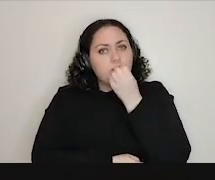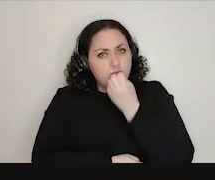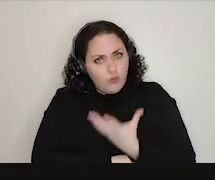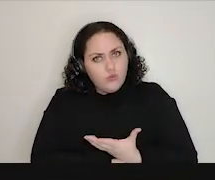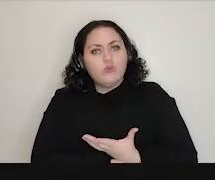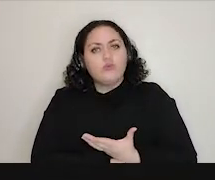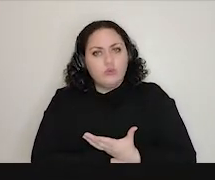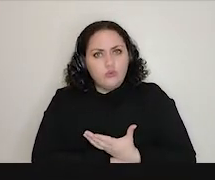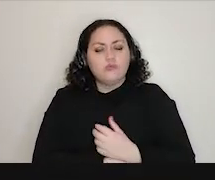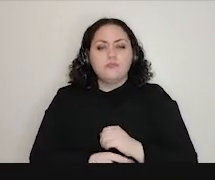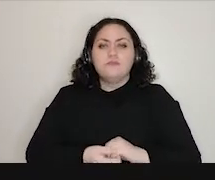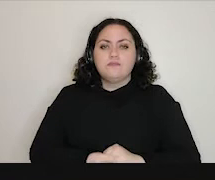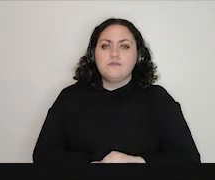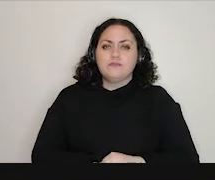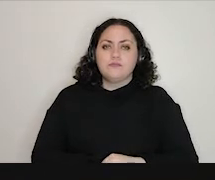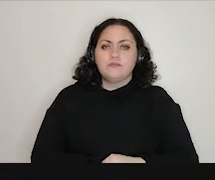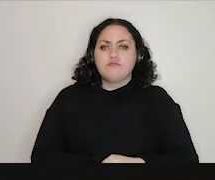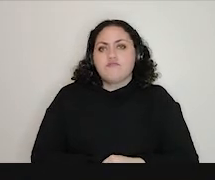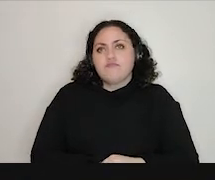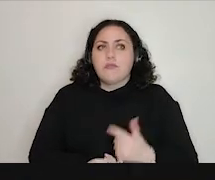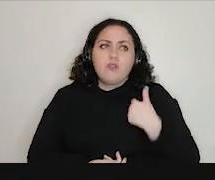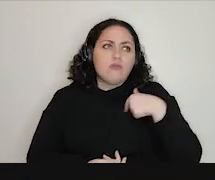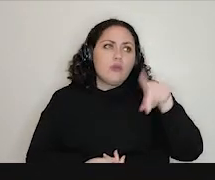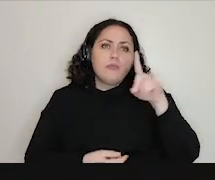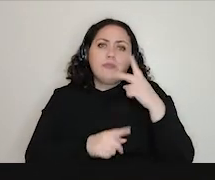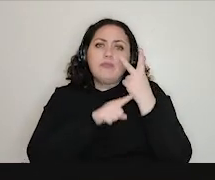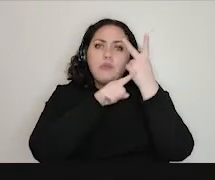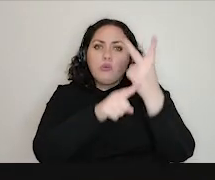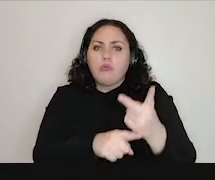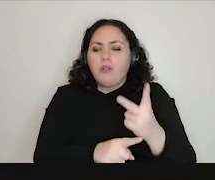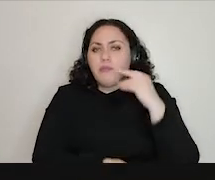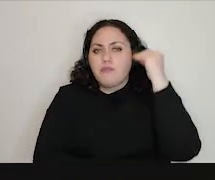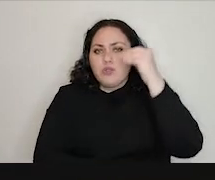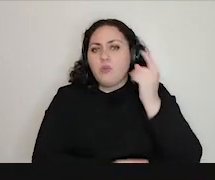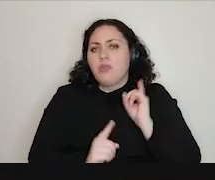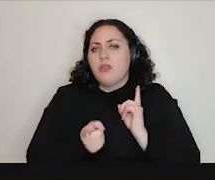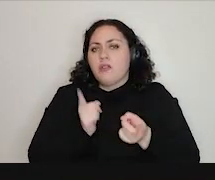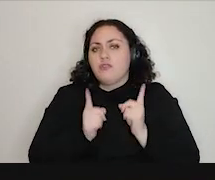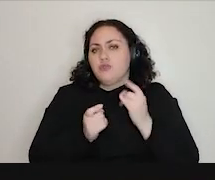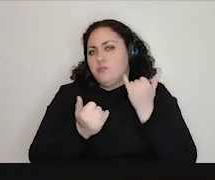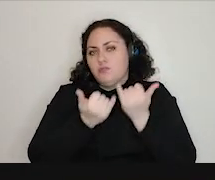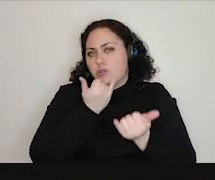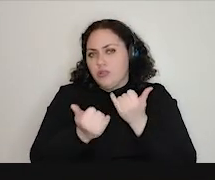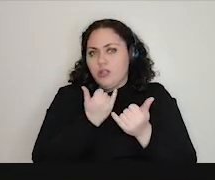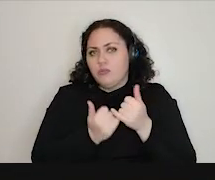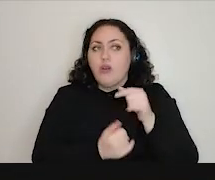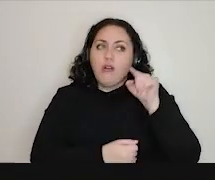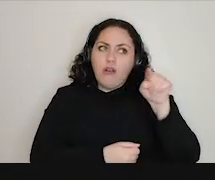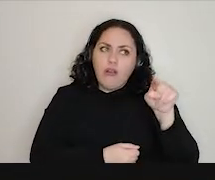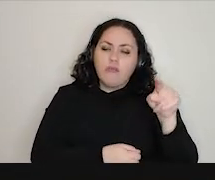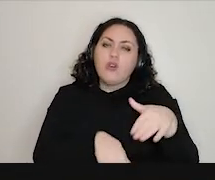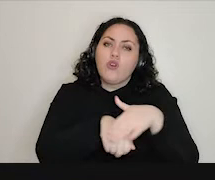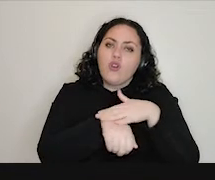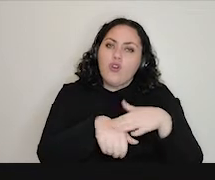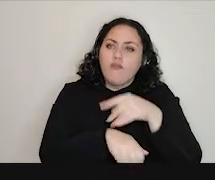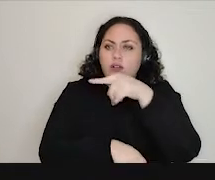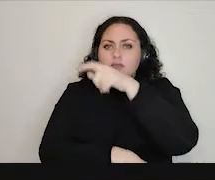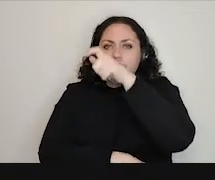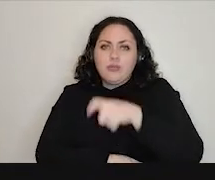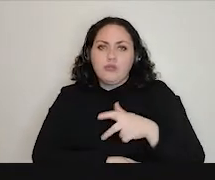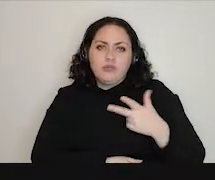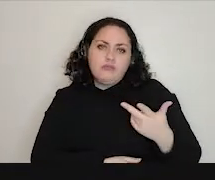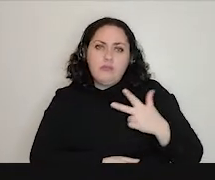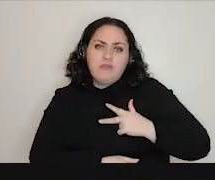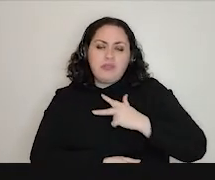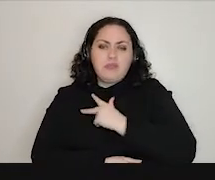né? Então, assim, eu vou procurar uma psicóloga travesti, por exemplo, né, para conversar com aquele